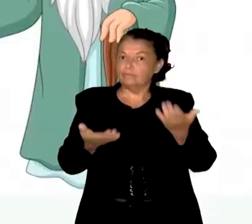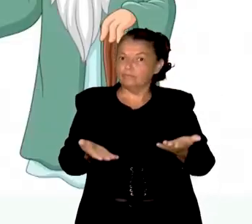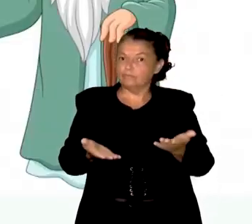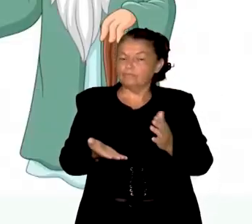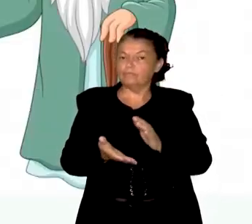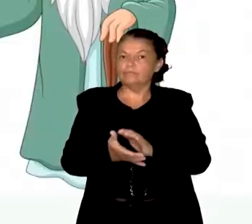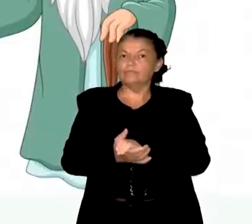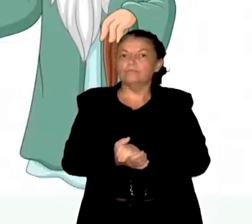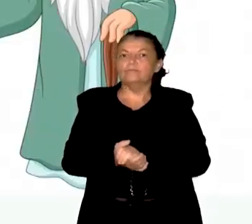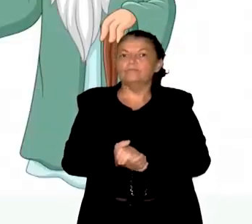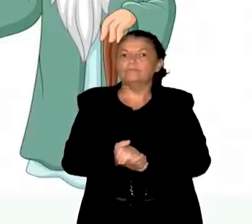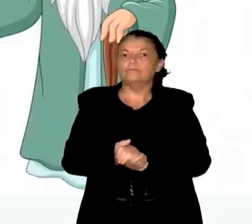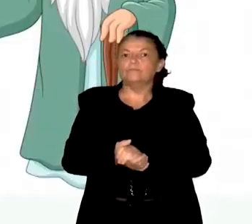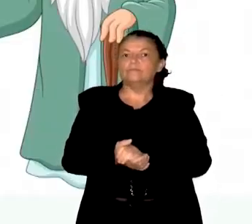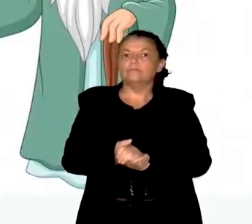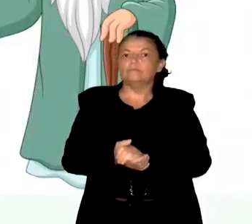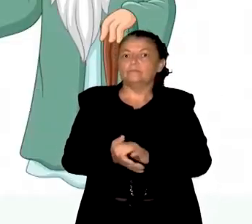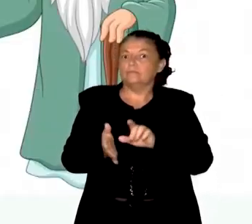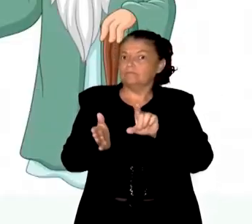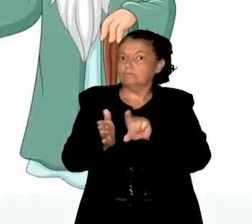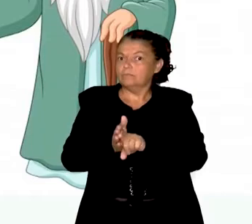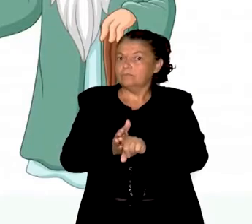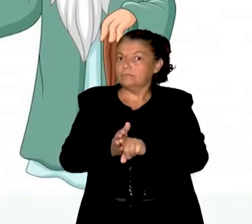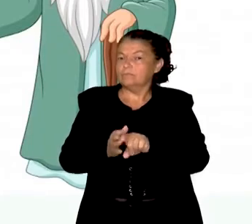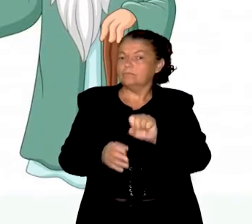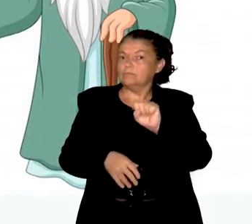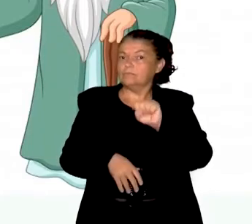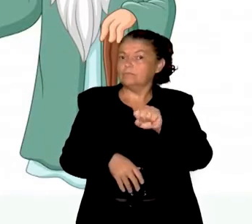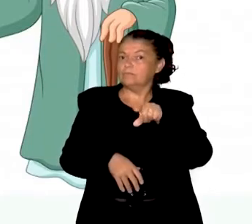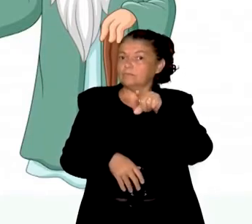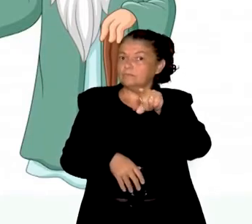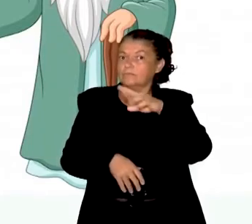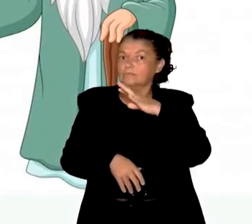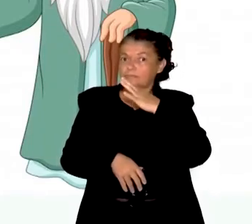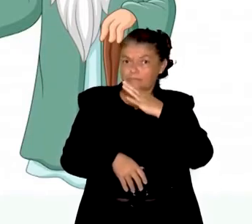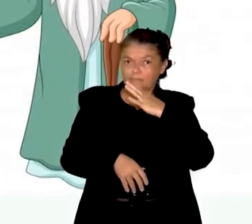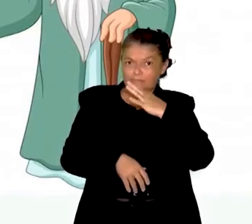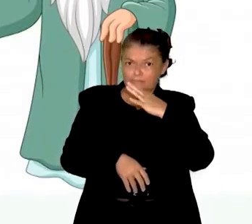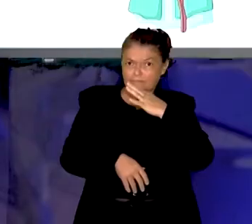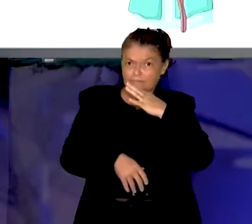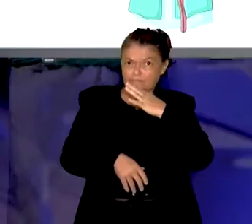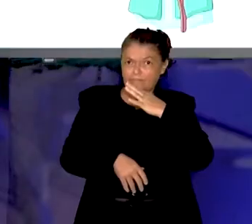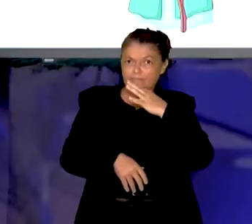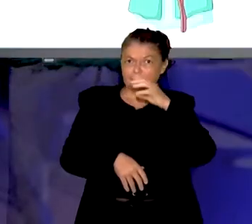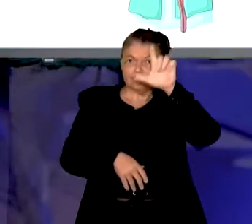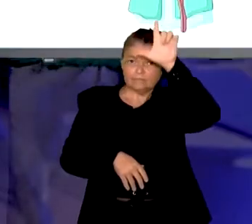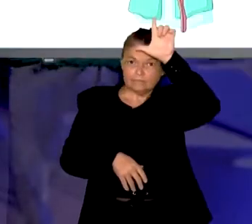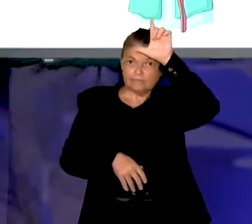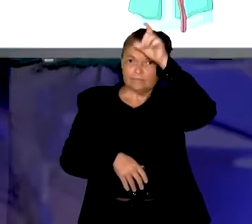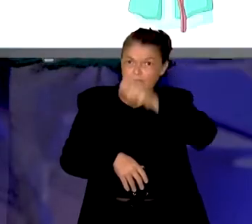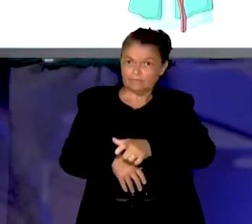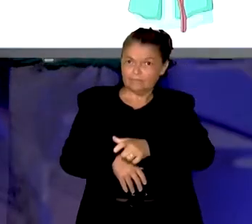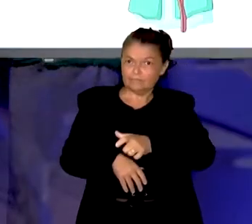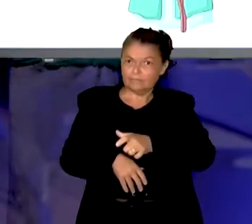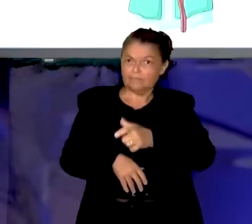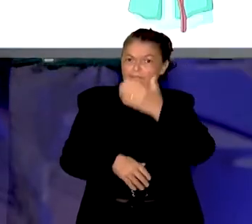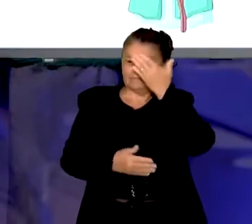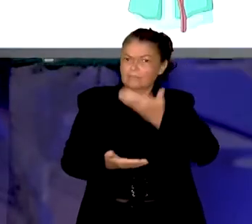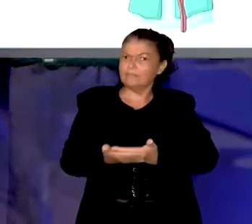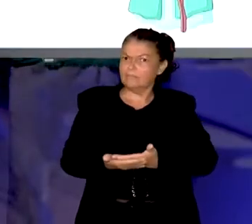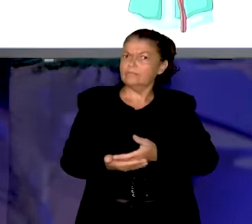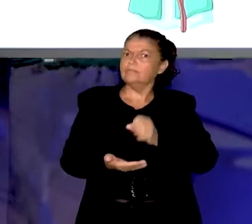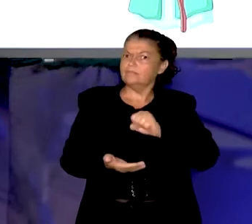pergunta última, que se você conhece algum líder, alguma liderança, eu acredito que sim. E quem